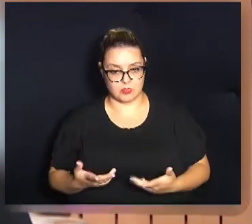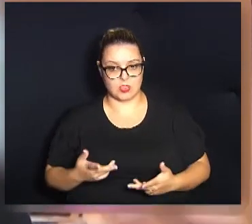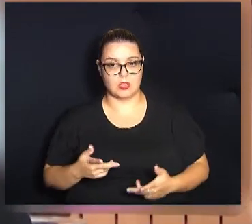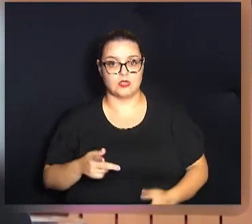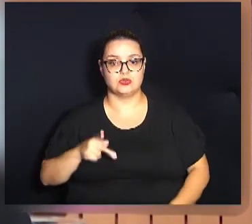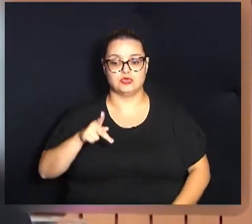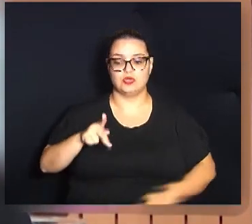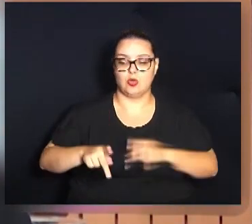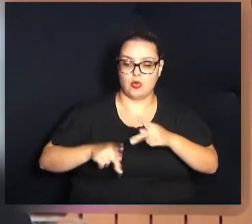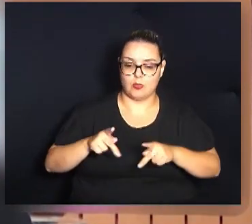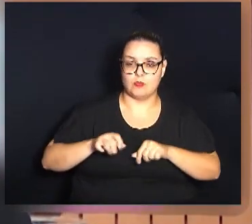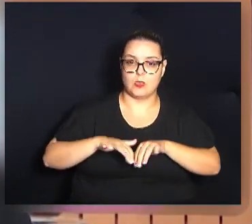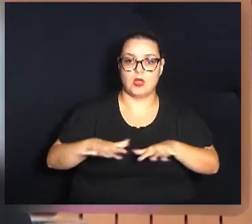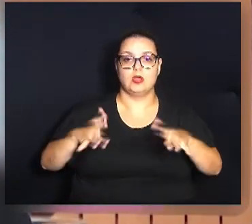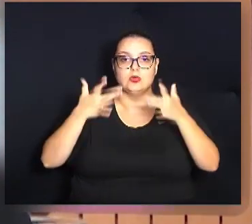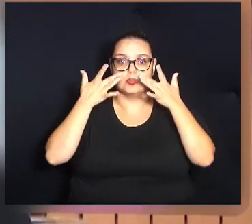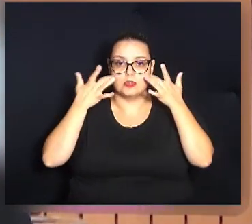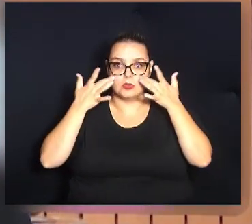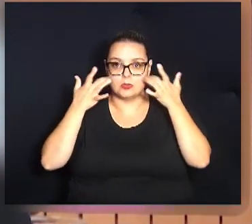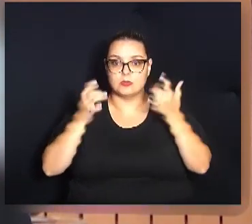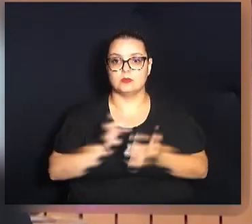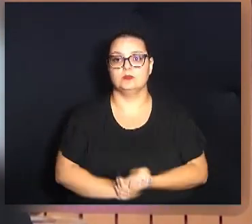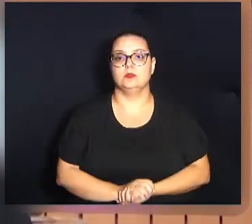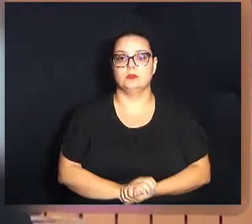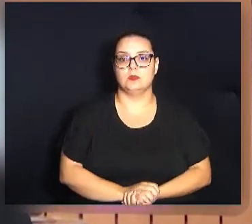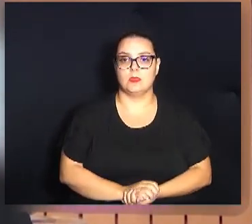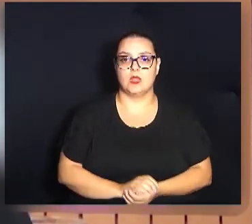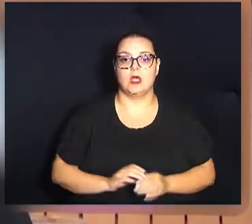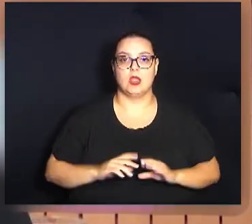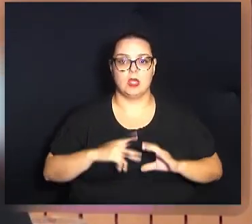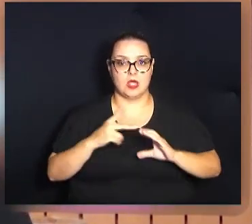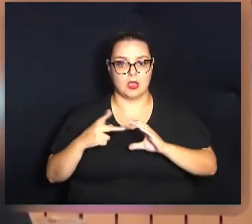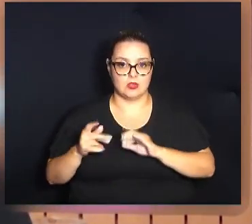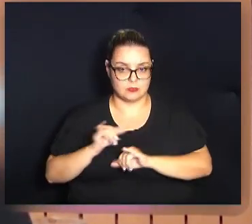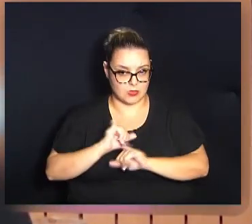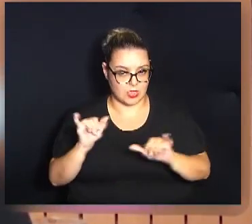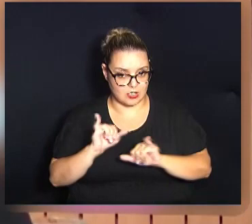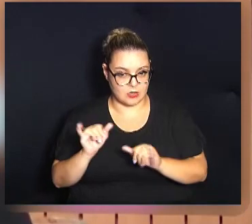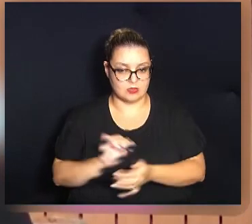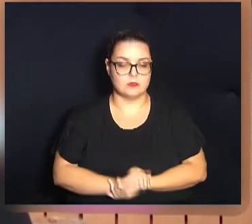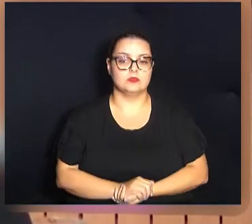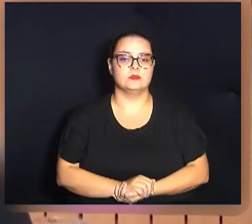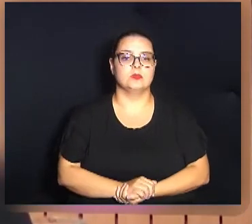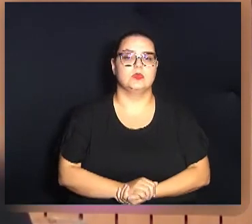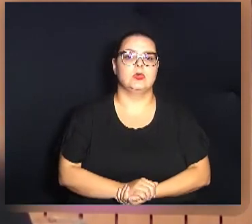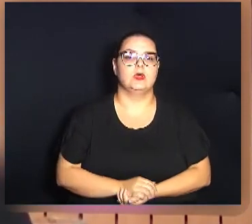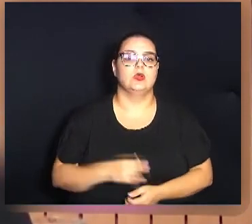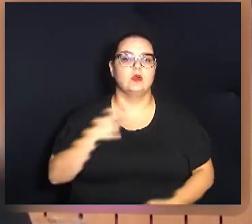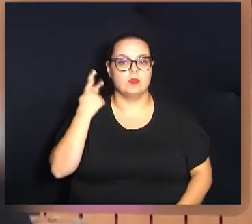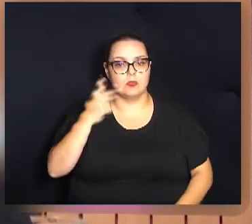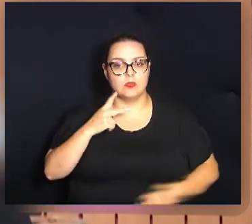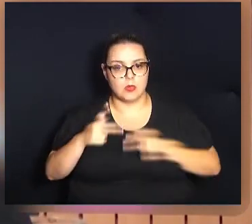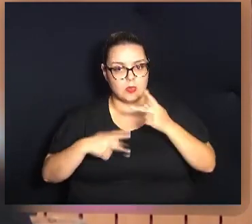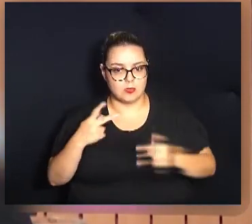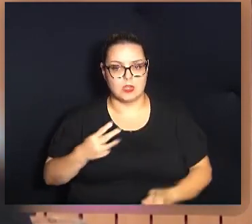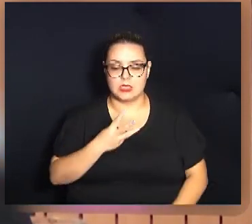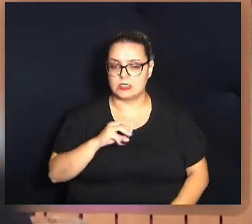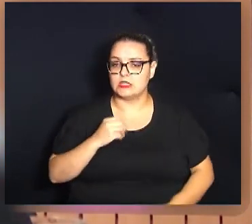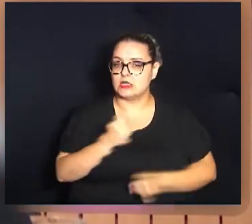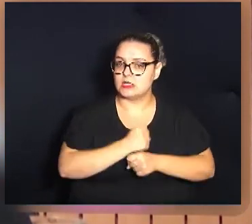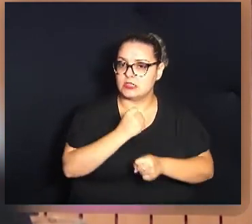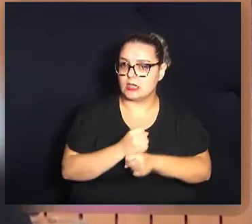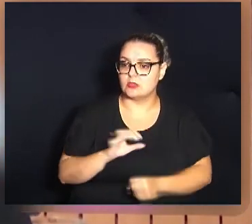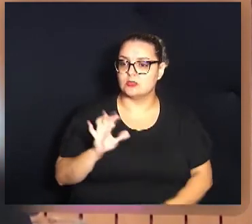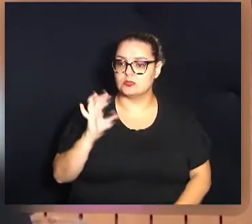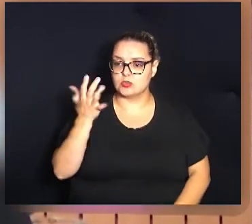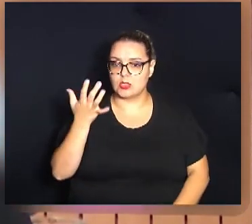popularização do teatro. A campanha municipal de popularização do teatro, ela tem uma história longa aqui em Campinas, cerca de 30 anos que ela